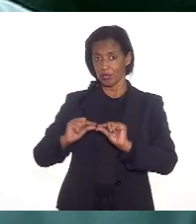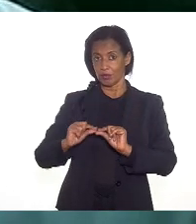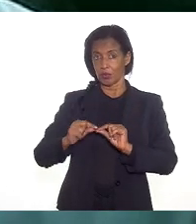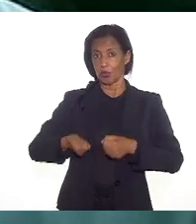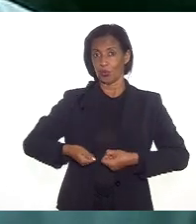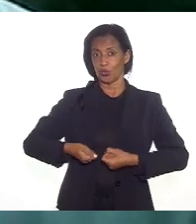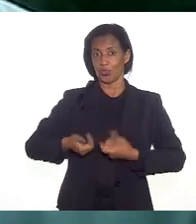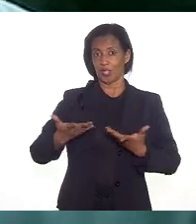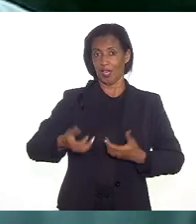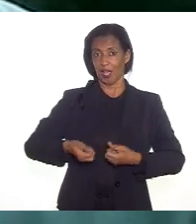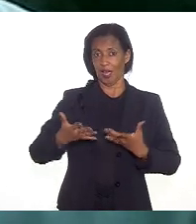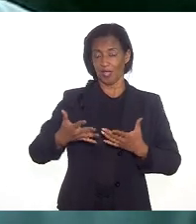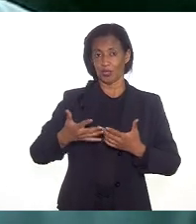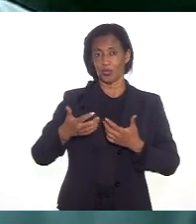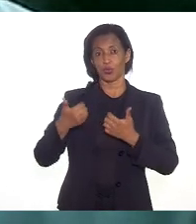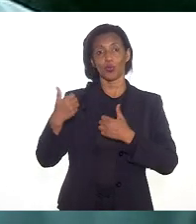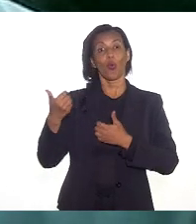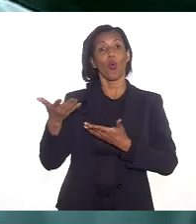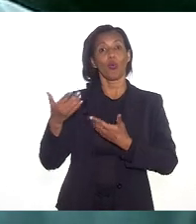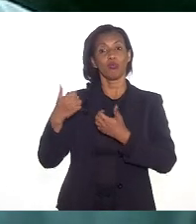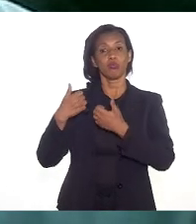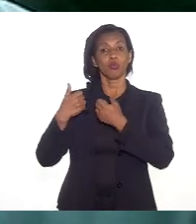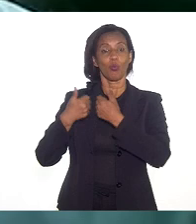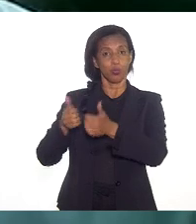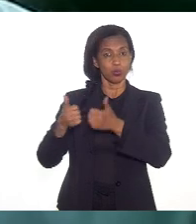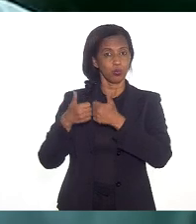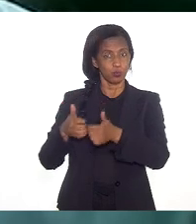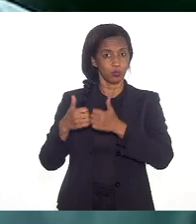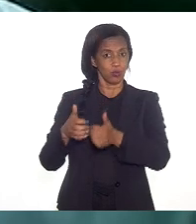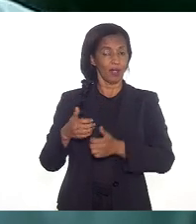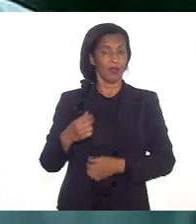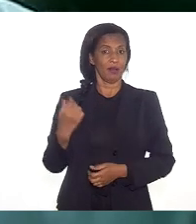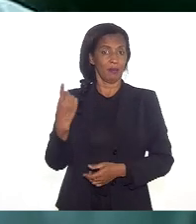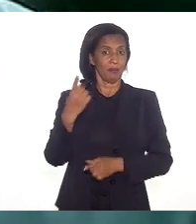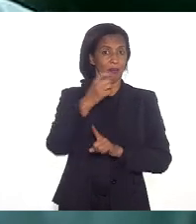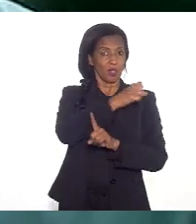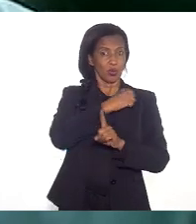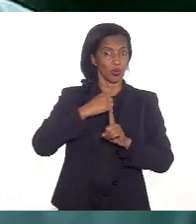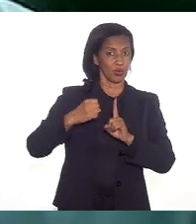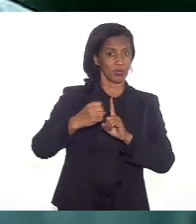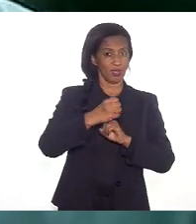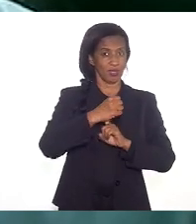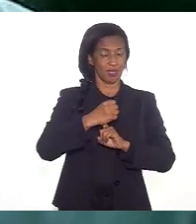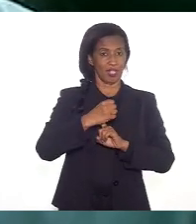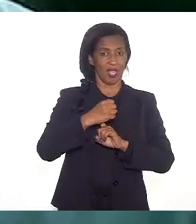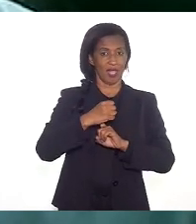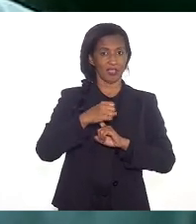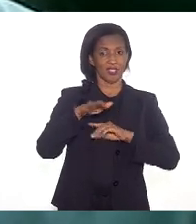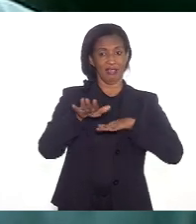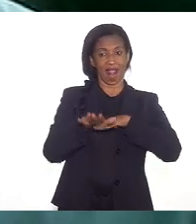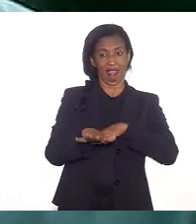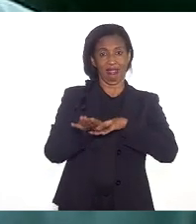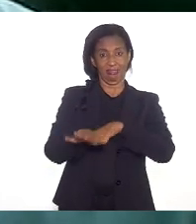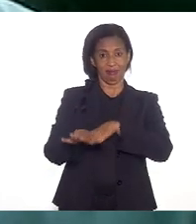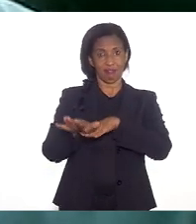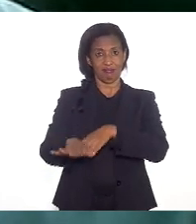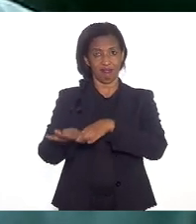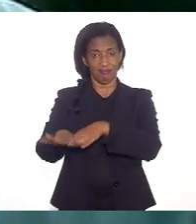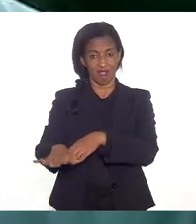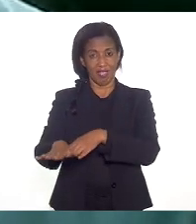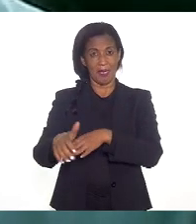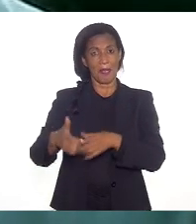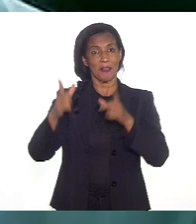custos de transporte. Três, para a sociedade, diminui os congestionamentos caso ele ande de